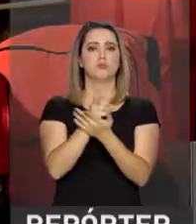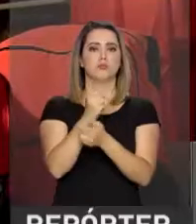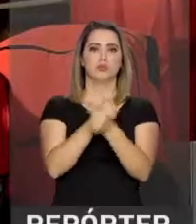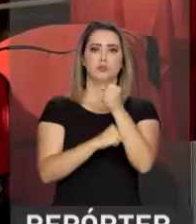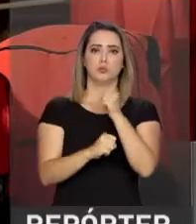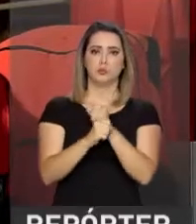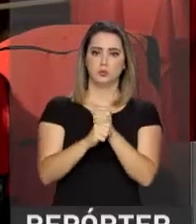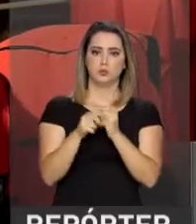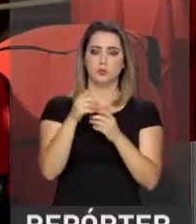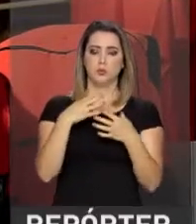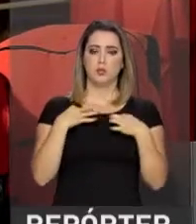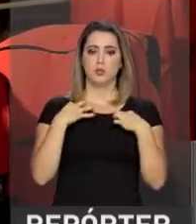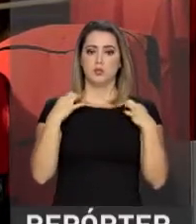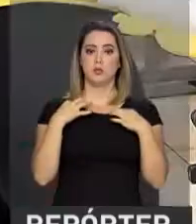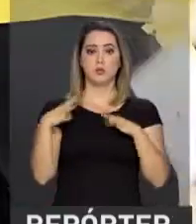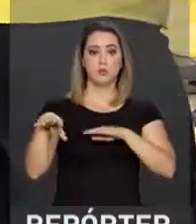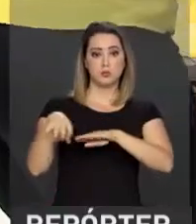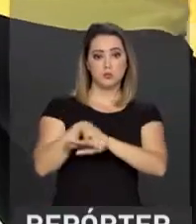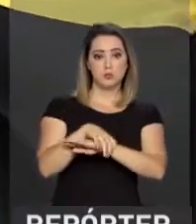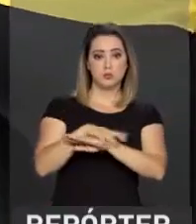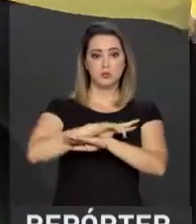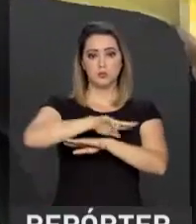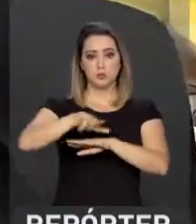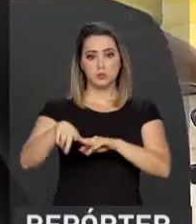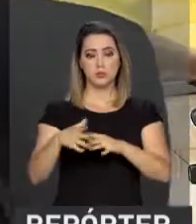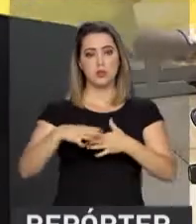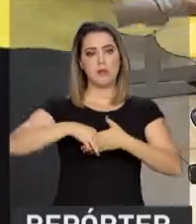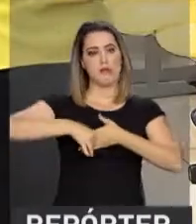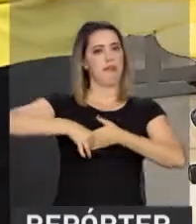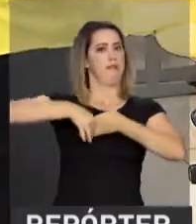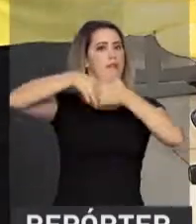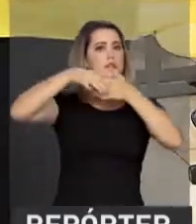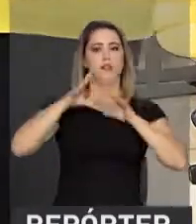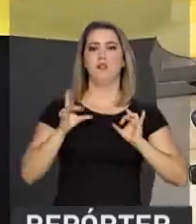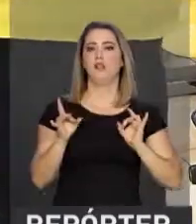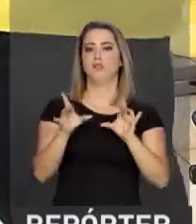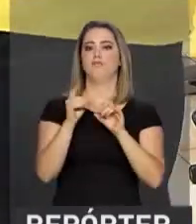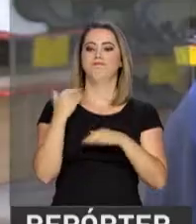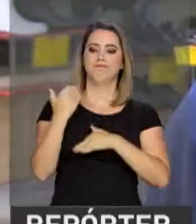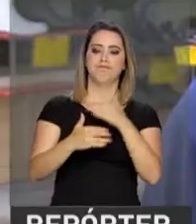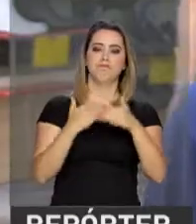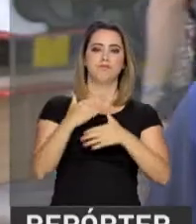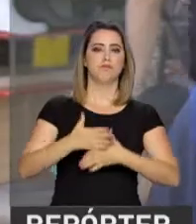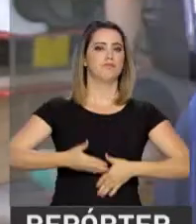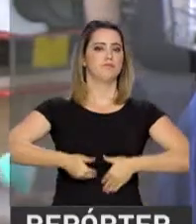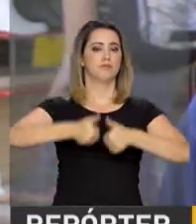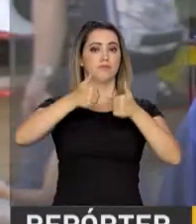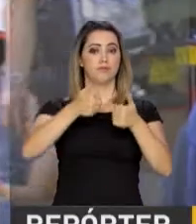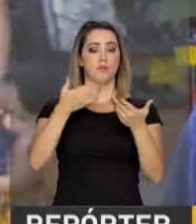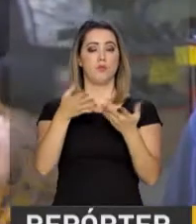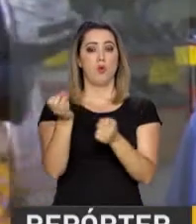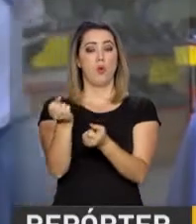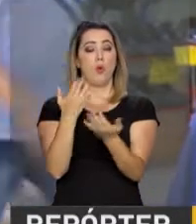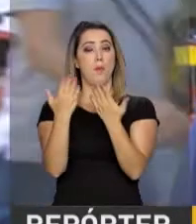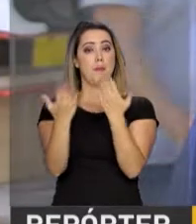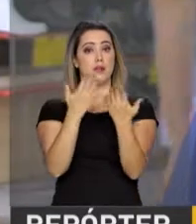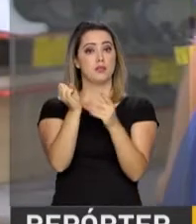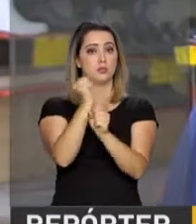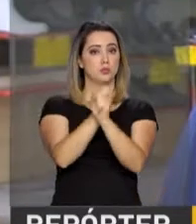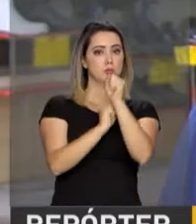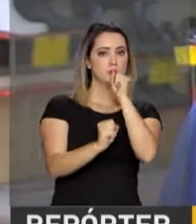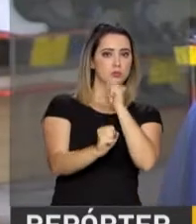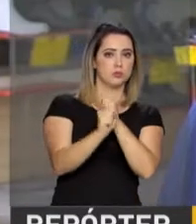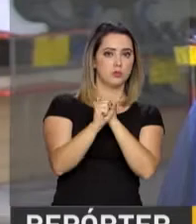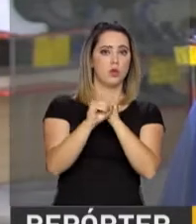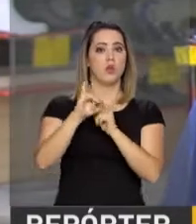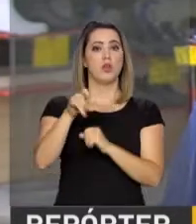passado. Tecidos, vestuário e calçados lideraram o ranking entre os avanços. Na comparação anual, as vendas no comércio